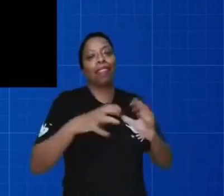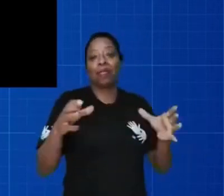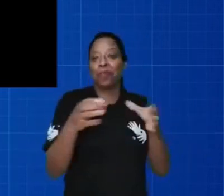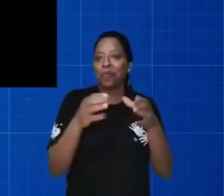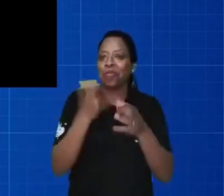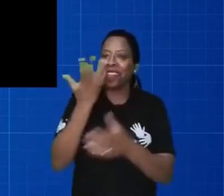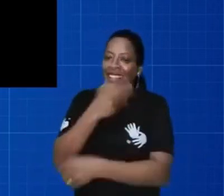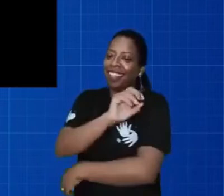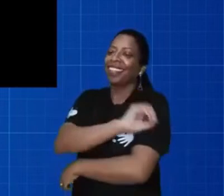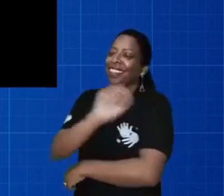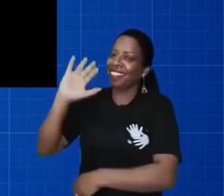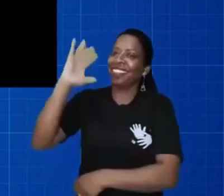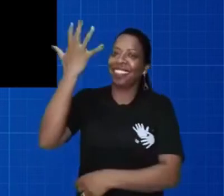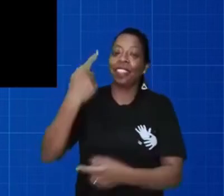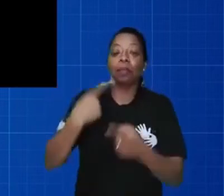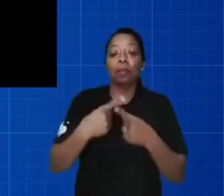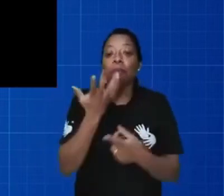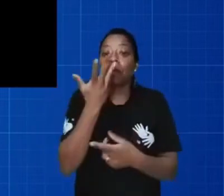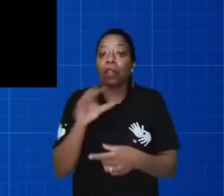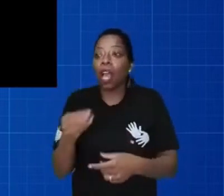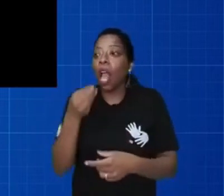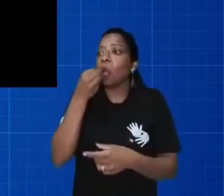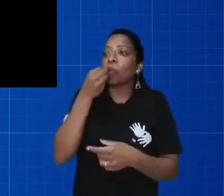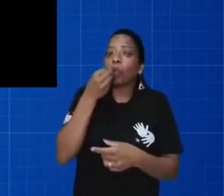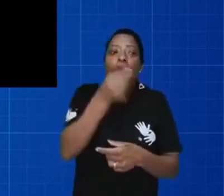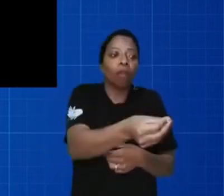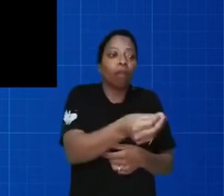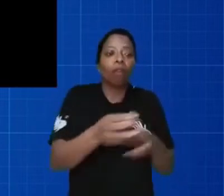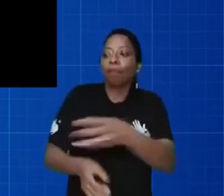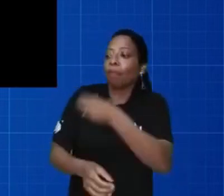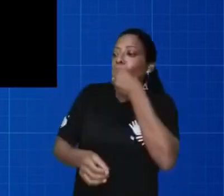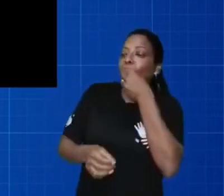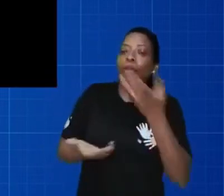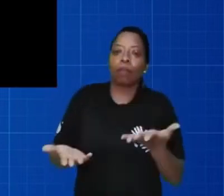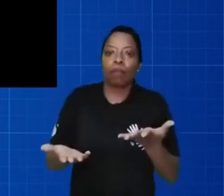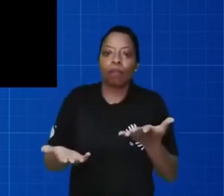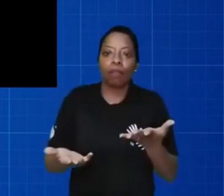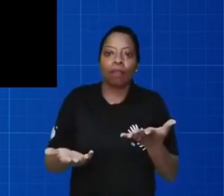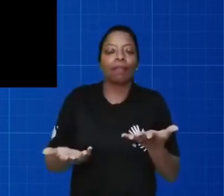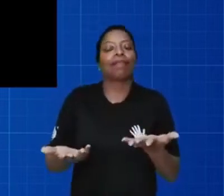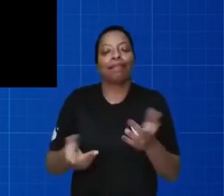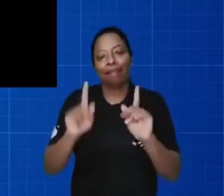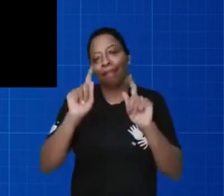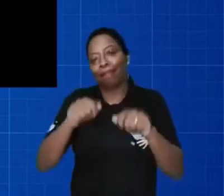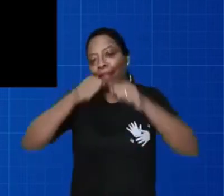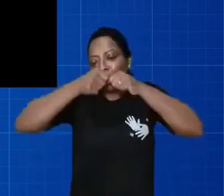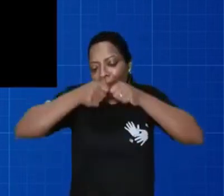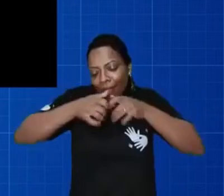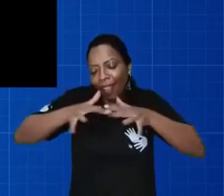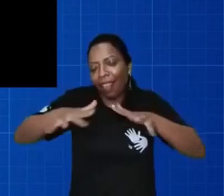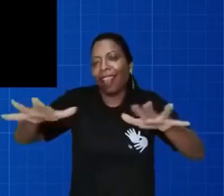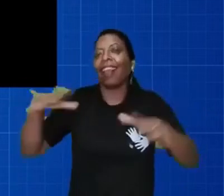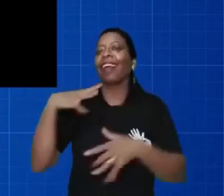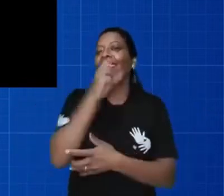indireto faz com que a varicela espalhe com uma facilidade muito grande nas escolas. É uma doença bem comum,